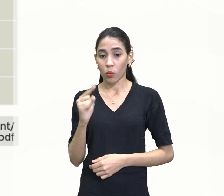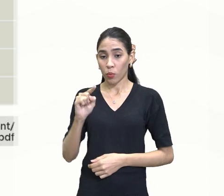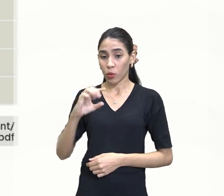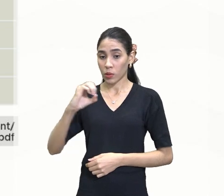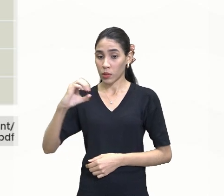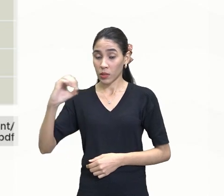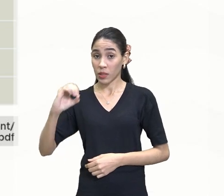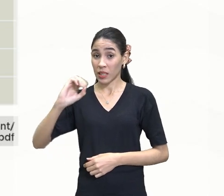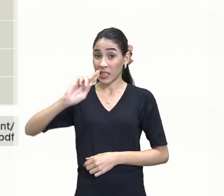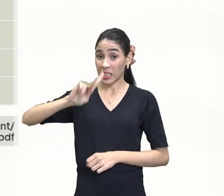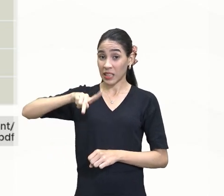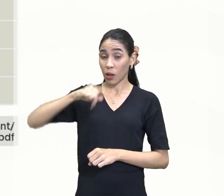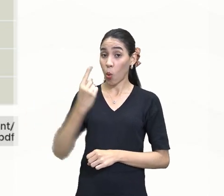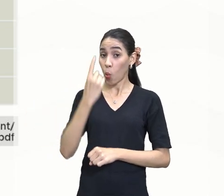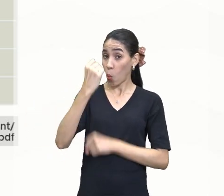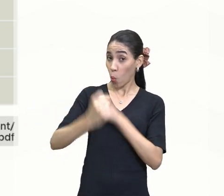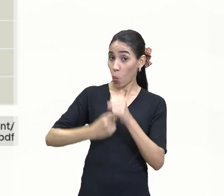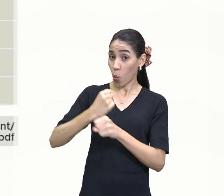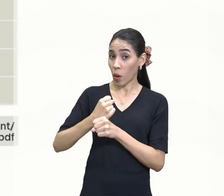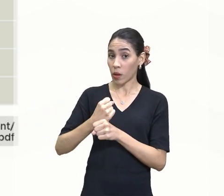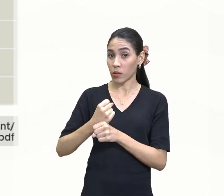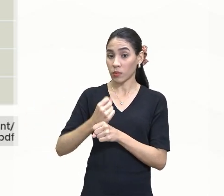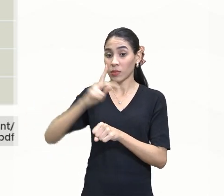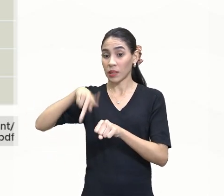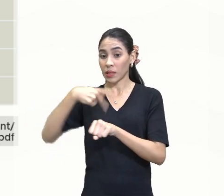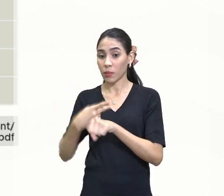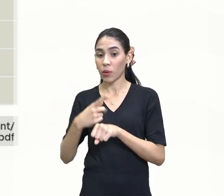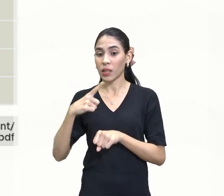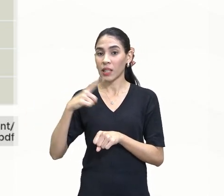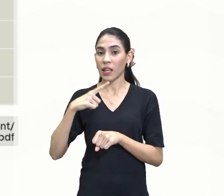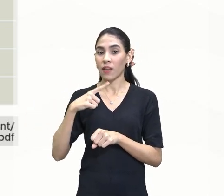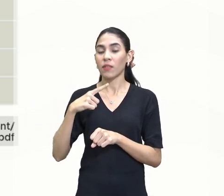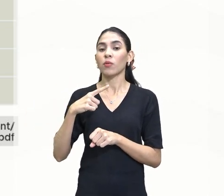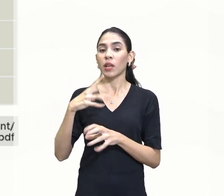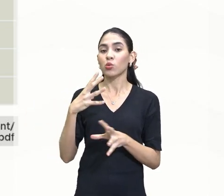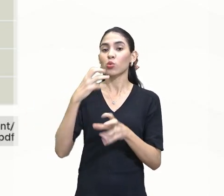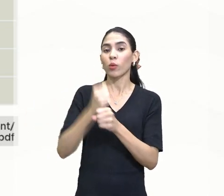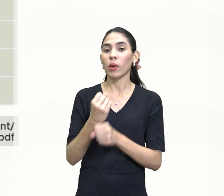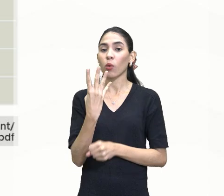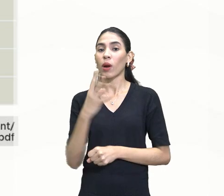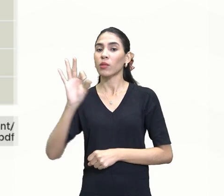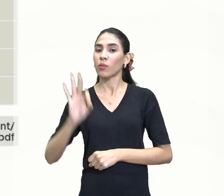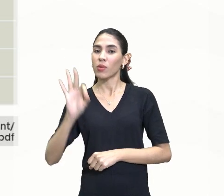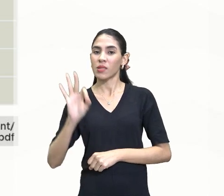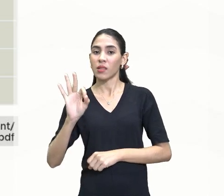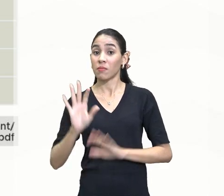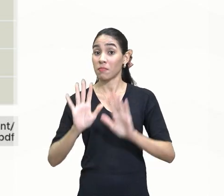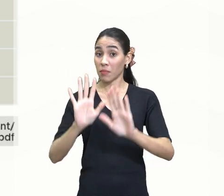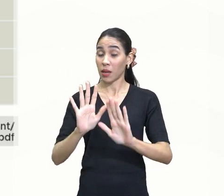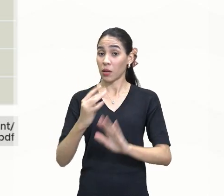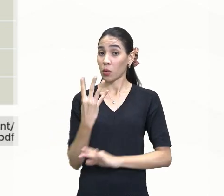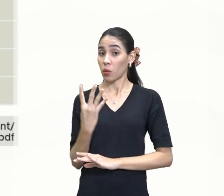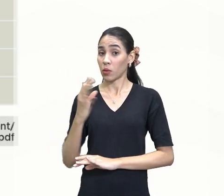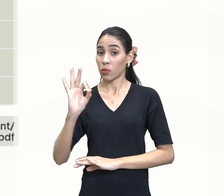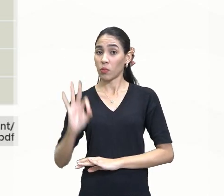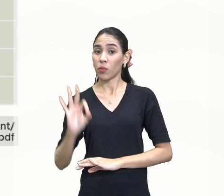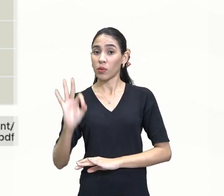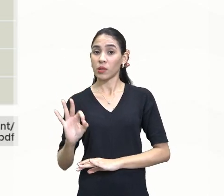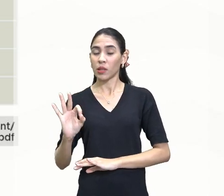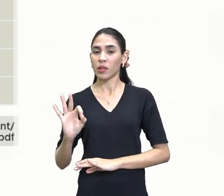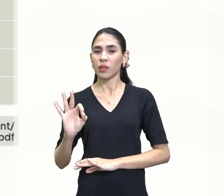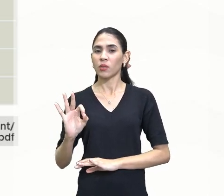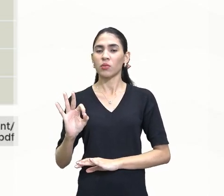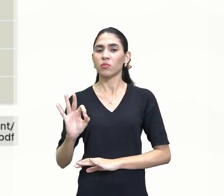Depois de um ano, né, foi aplicado a taxa de 4%. Mas 4%, isso é quanto